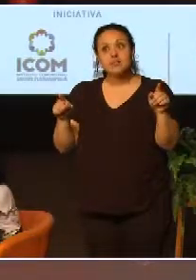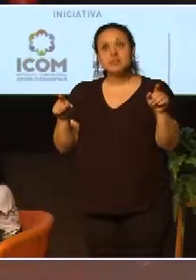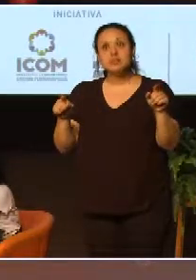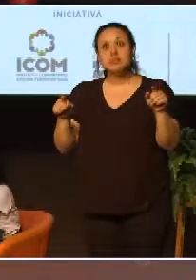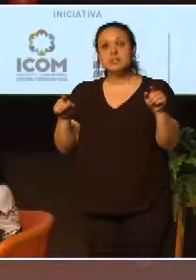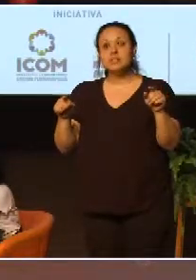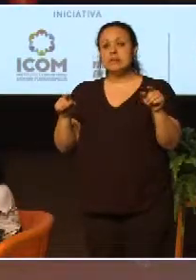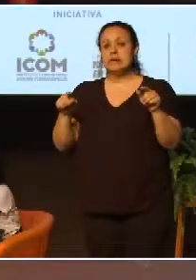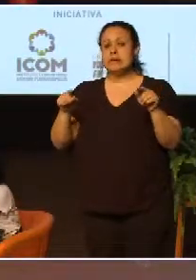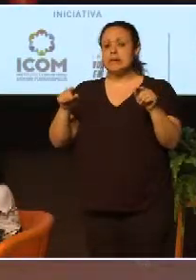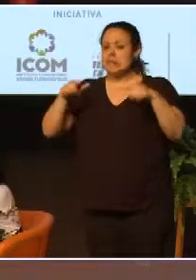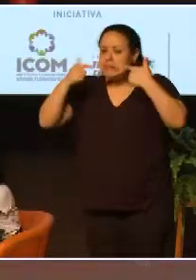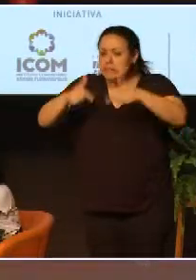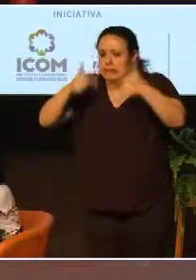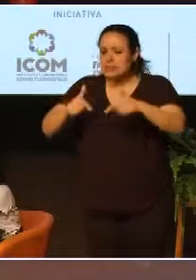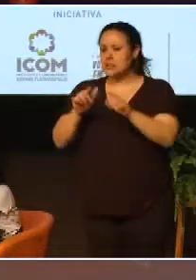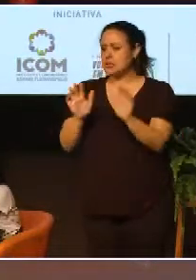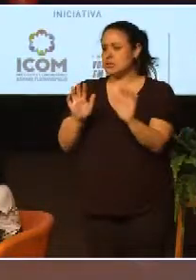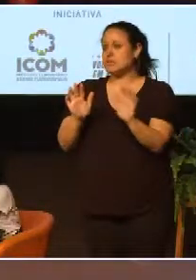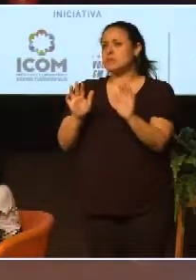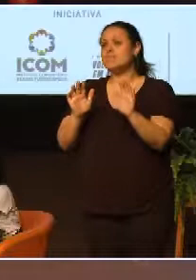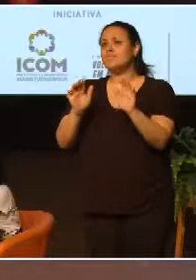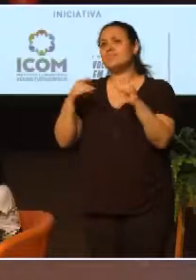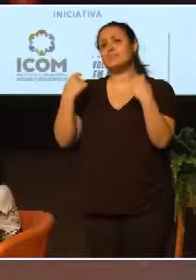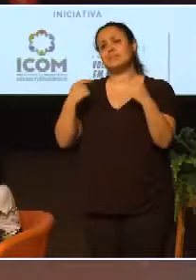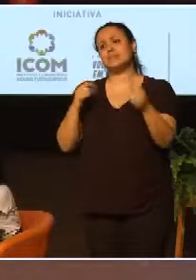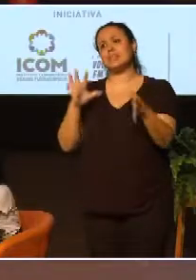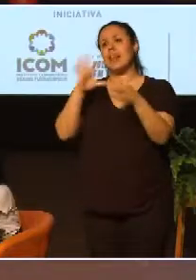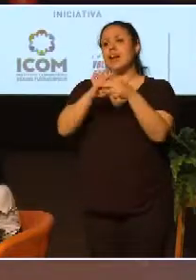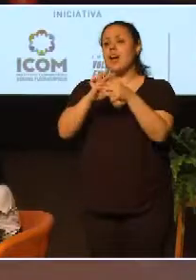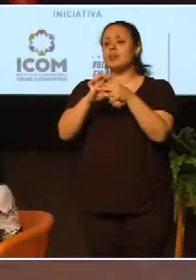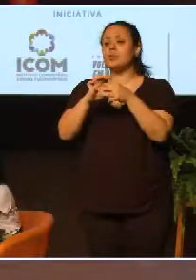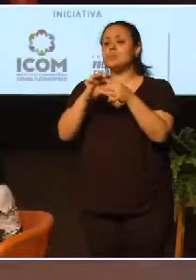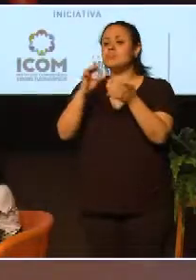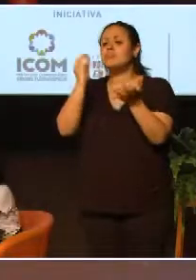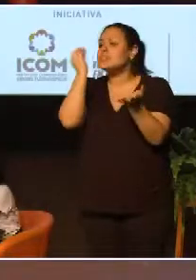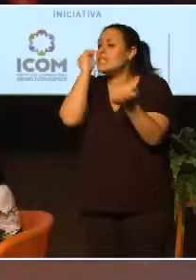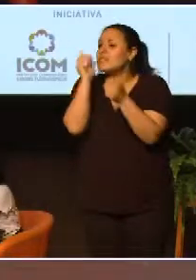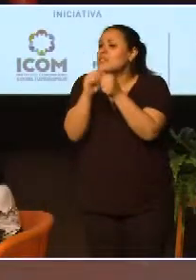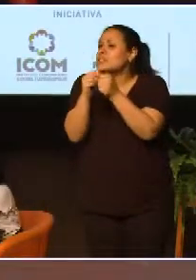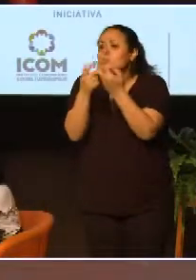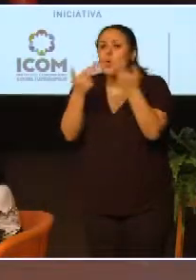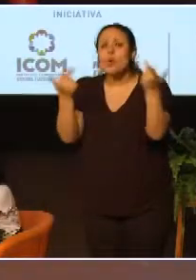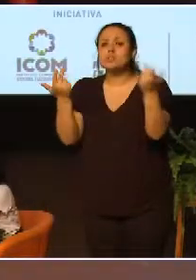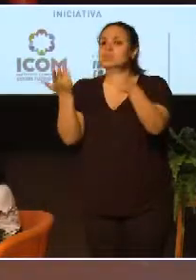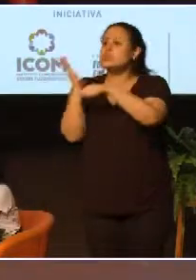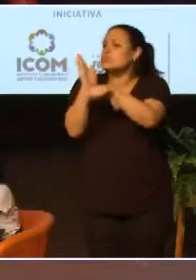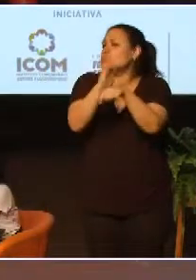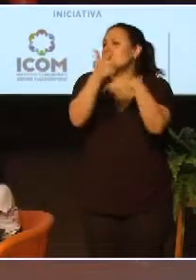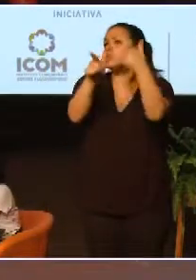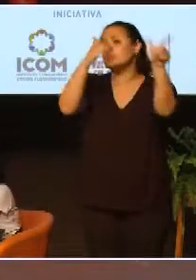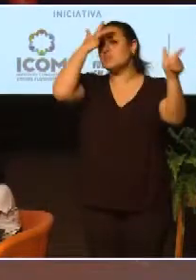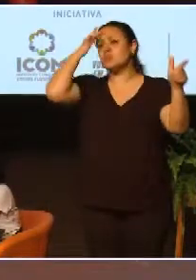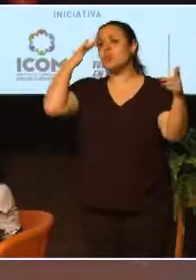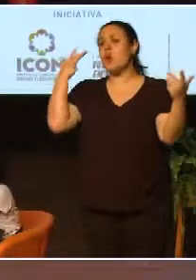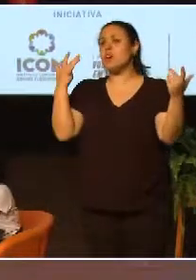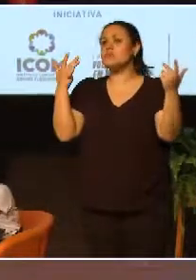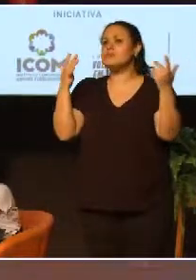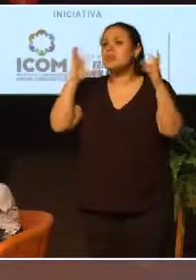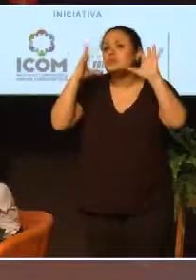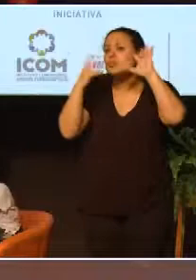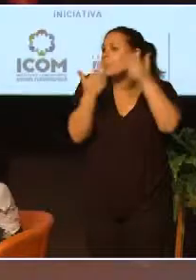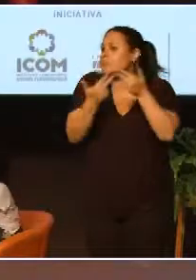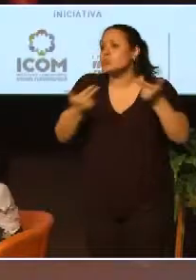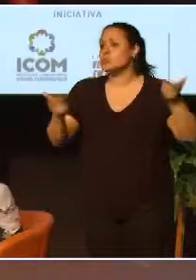ligado a ajudar as outras pessoas, a fazer alguma coisa pelas outras pessoas. Para